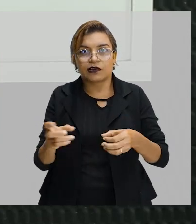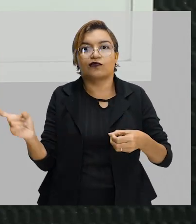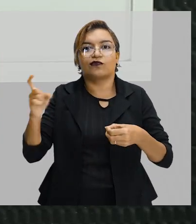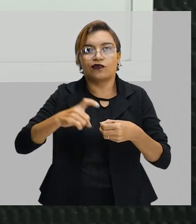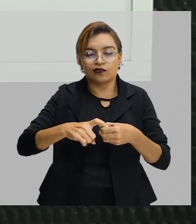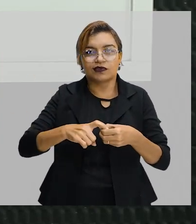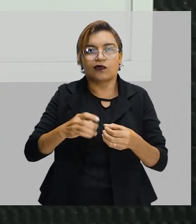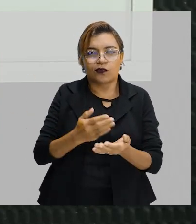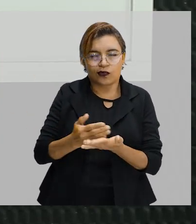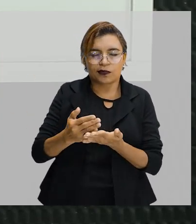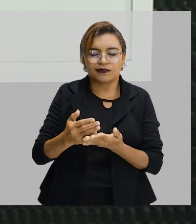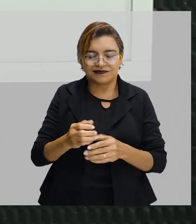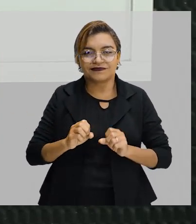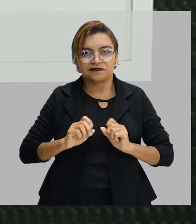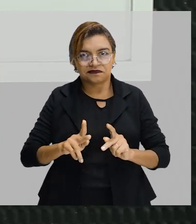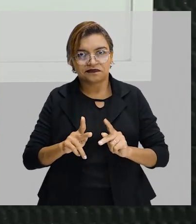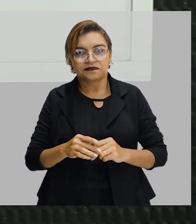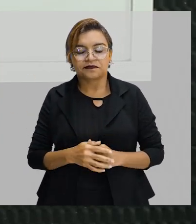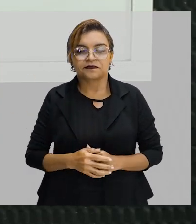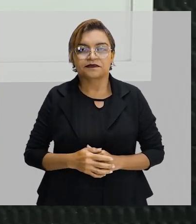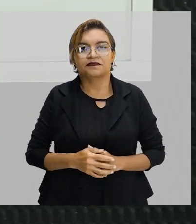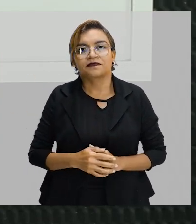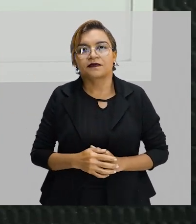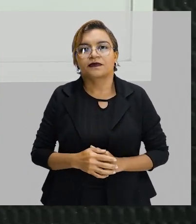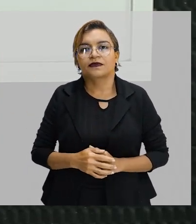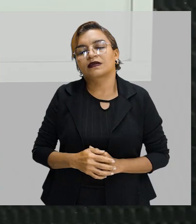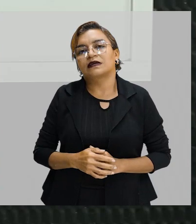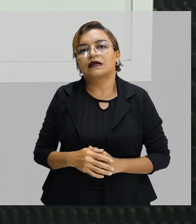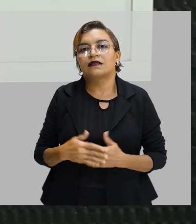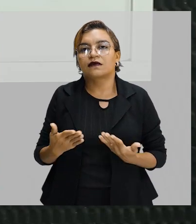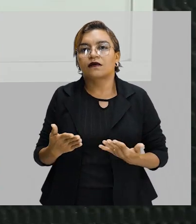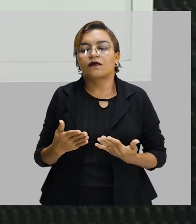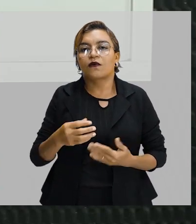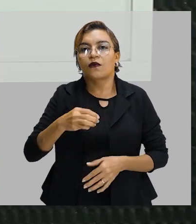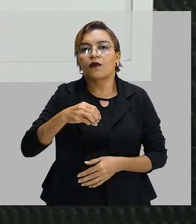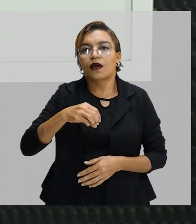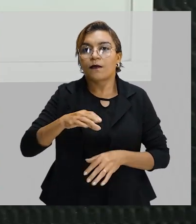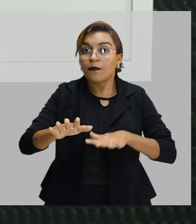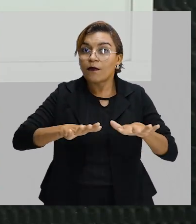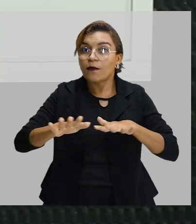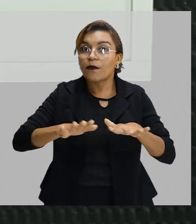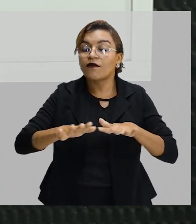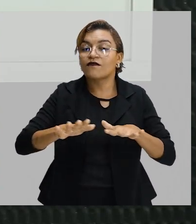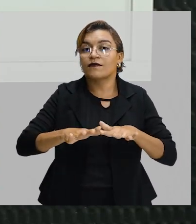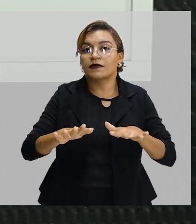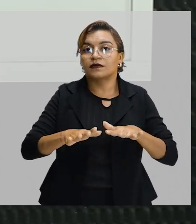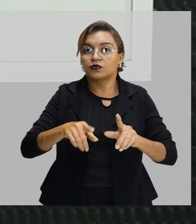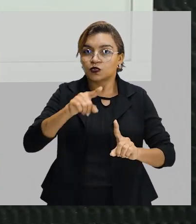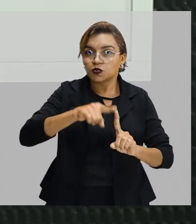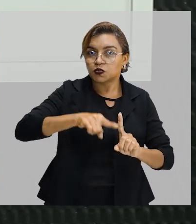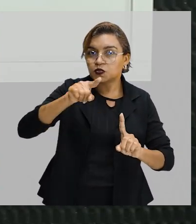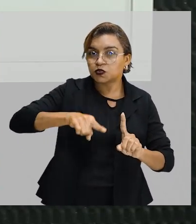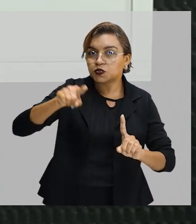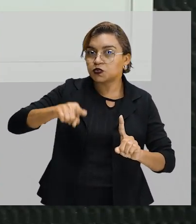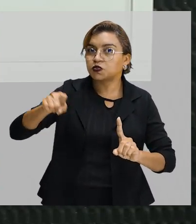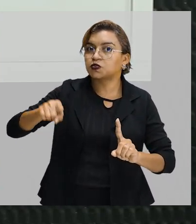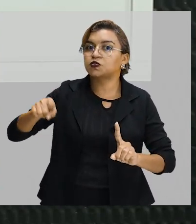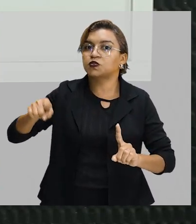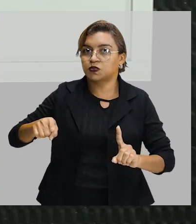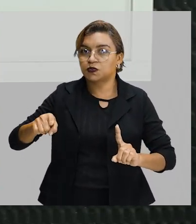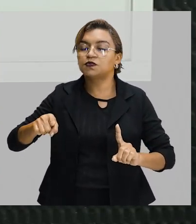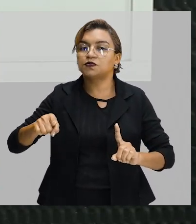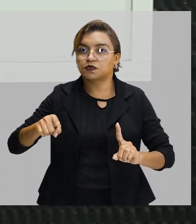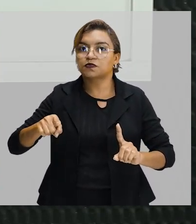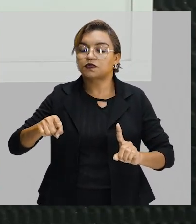tamanho inicial lá, né? Tá ok? Então, trata-se de movimentos oscilatórios, tá ok? Só que esses são movimentos